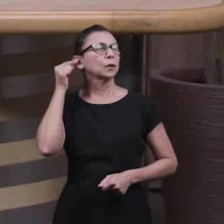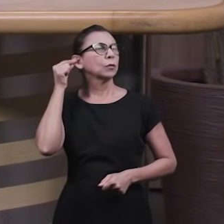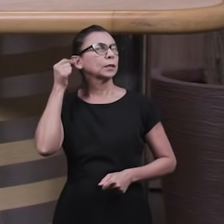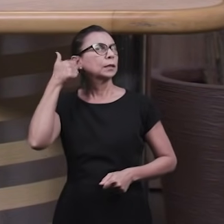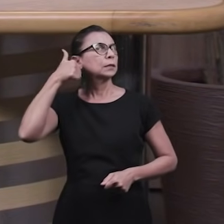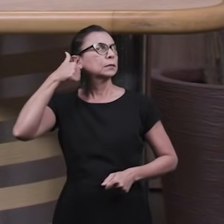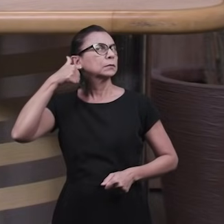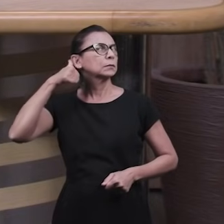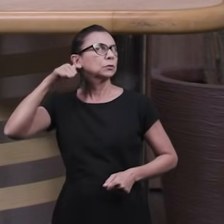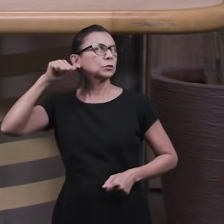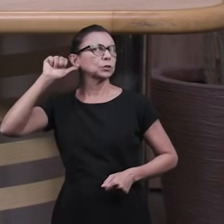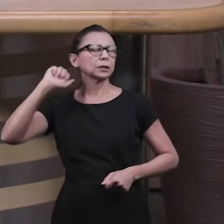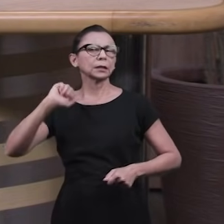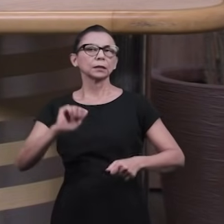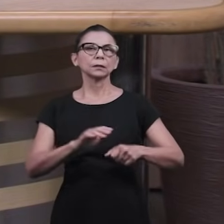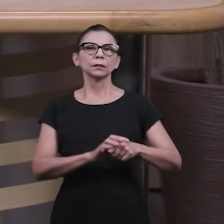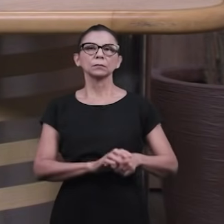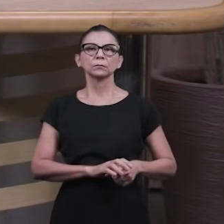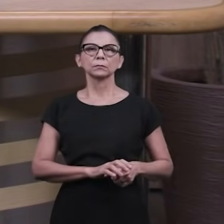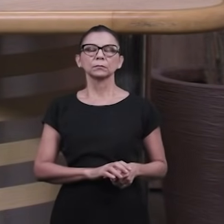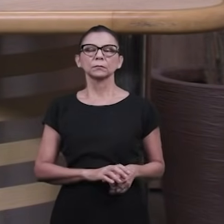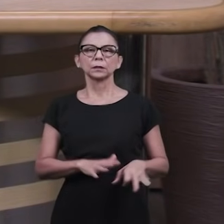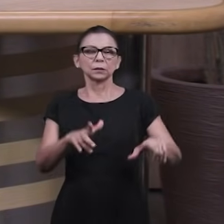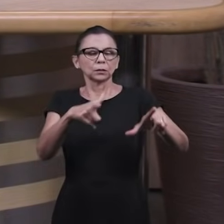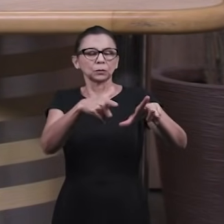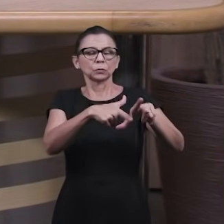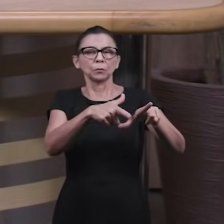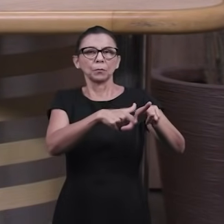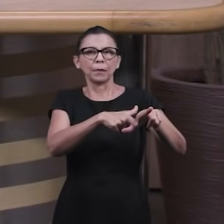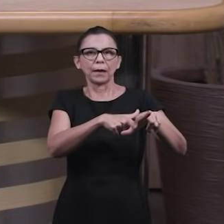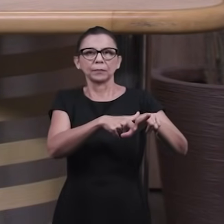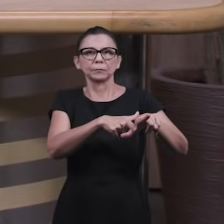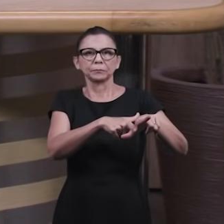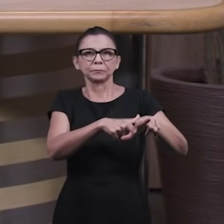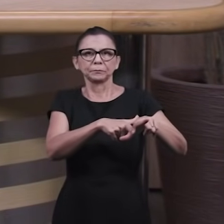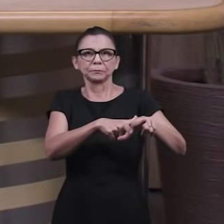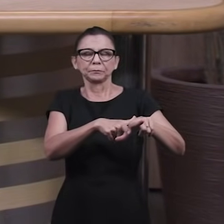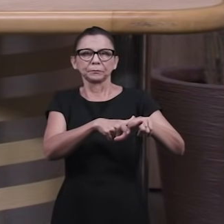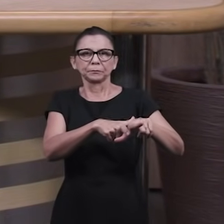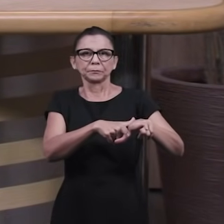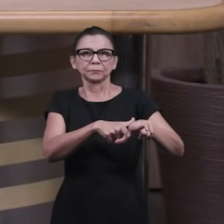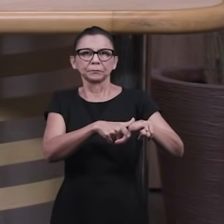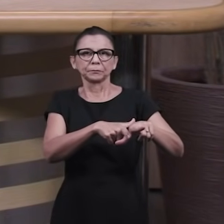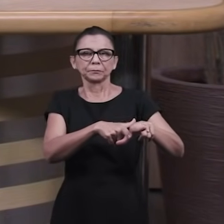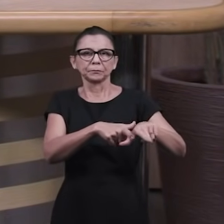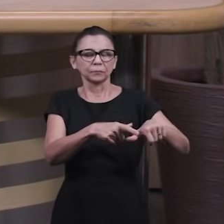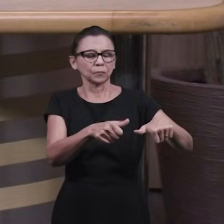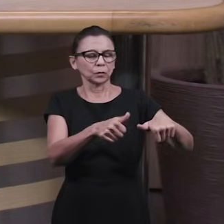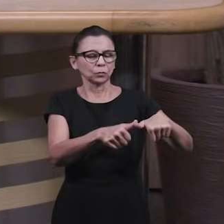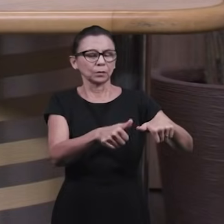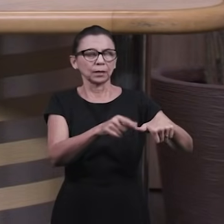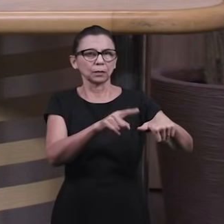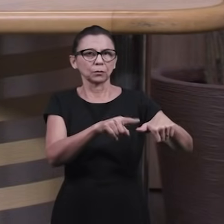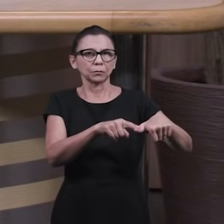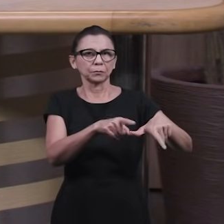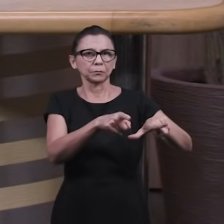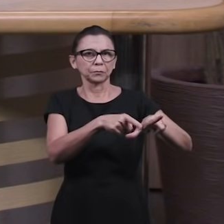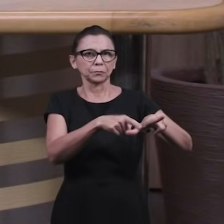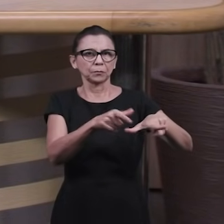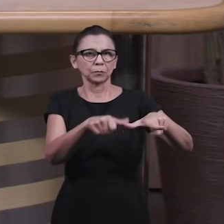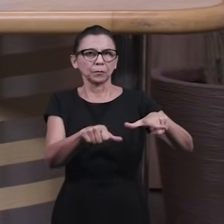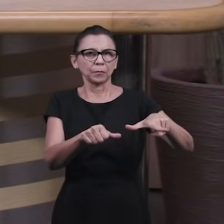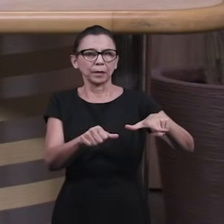polegar do pé não existe, é o hálux, mas tudo bem, polegar do pé era colocado. Isso tem um significado? Não, Deus fez